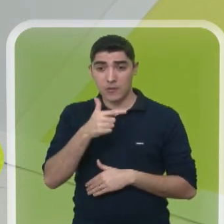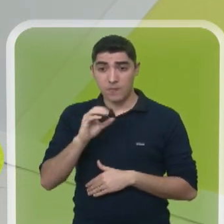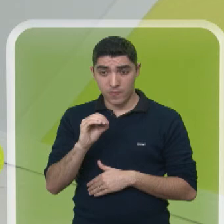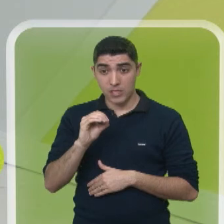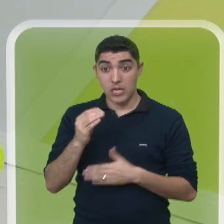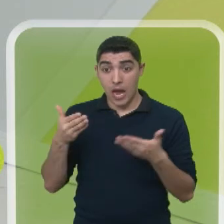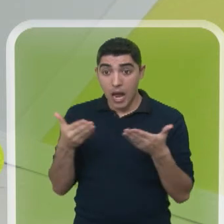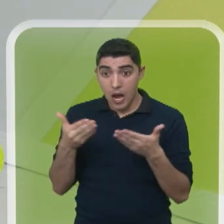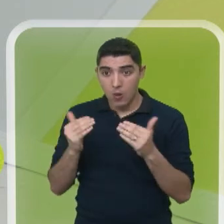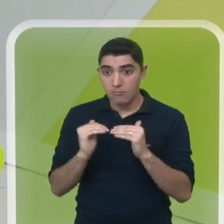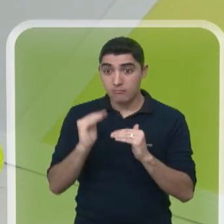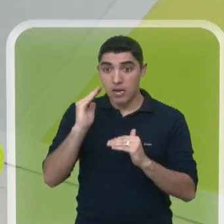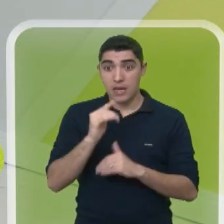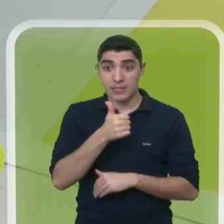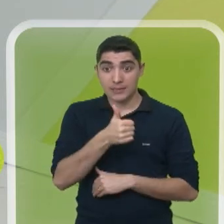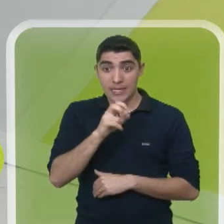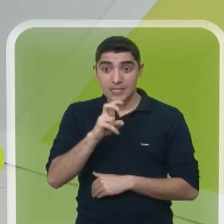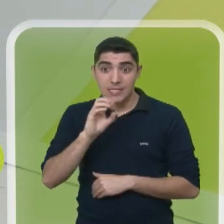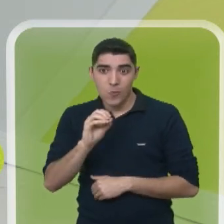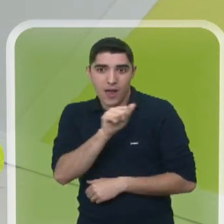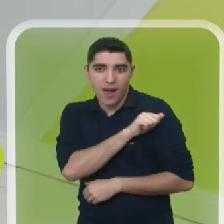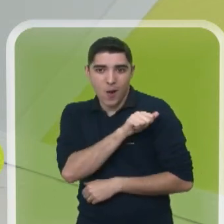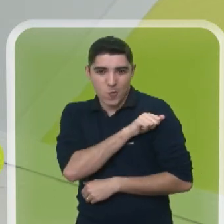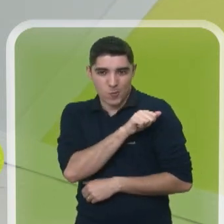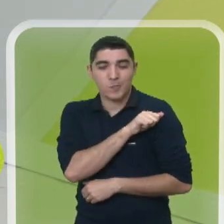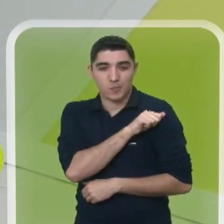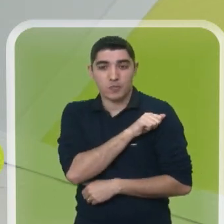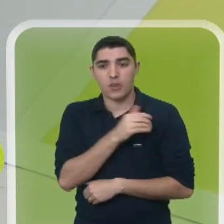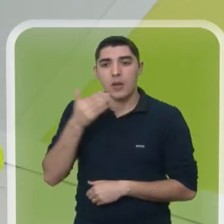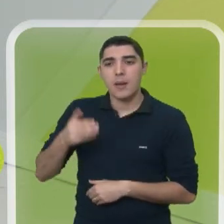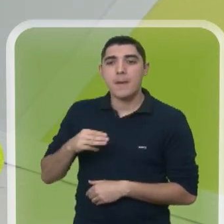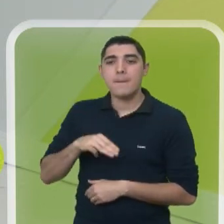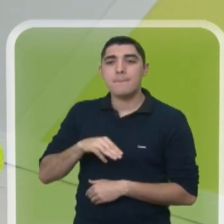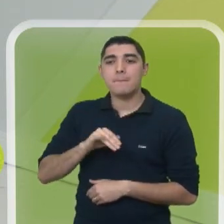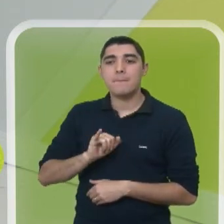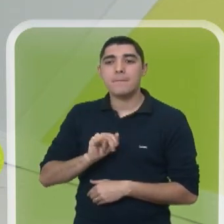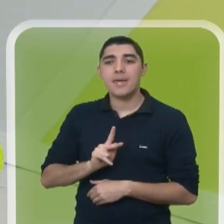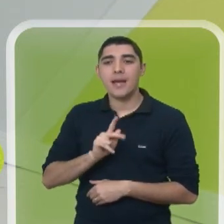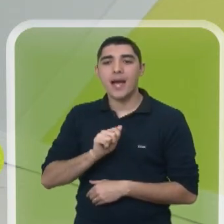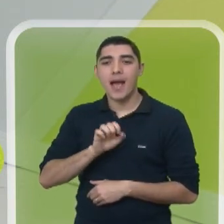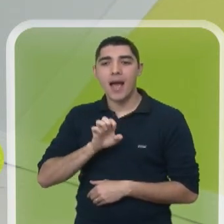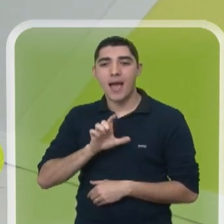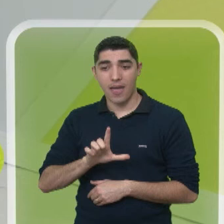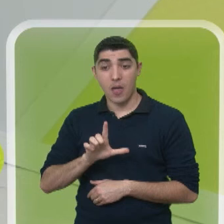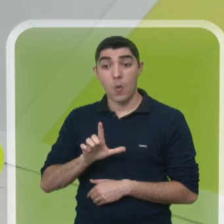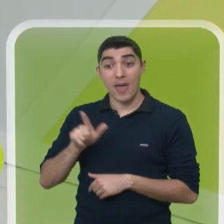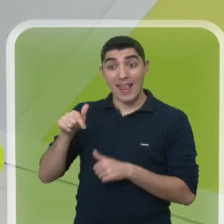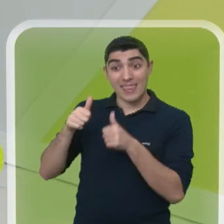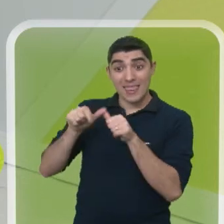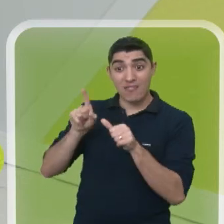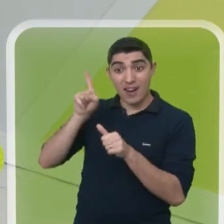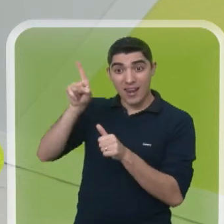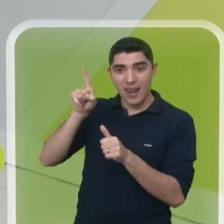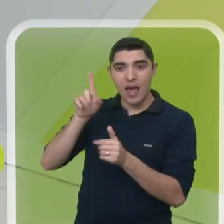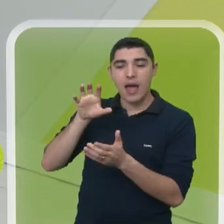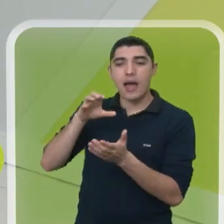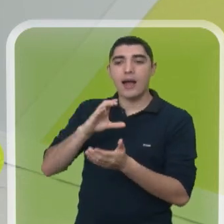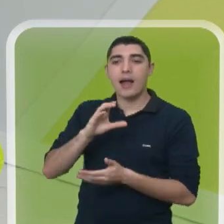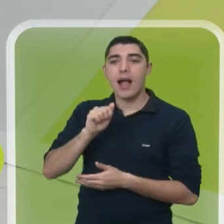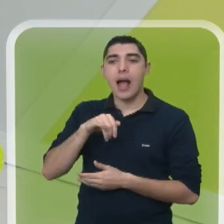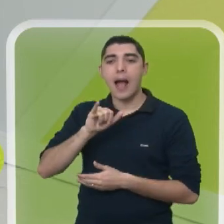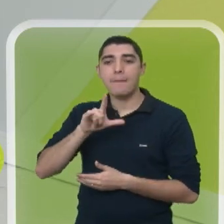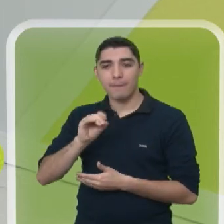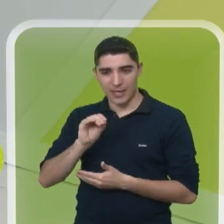atletas. Agora já atende 150 alunos por lá. O Micael, que você viu aí na reportagem, ele não está mais lá no Instituto Thiago Camilo por falta